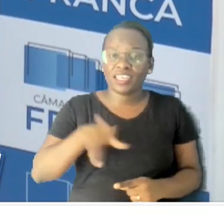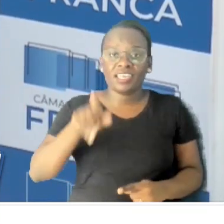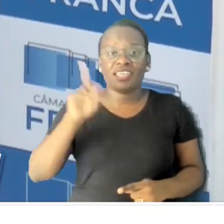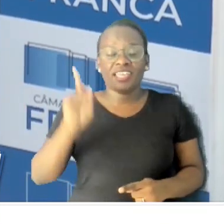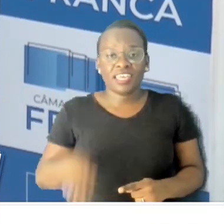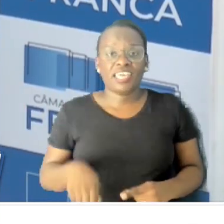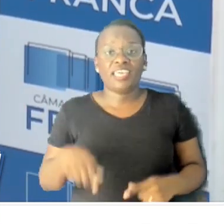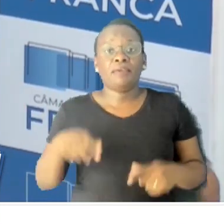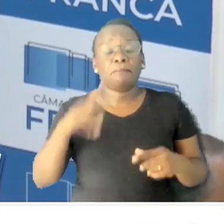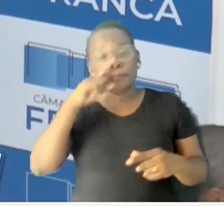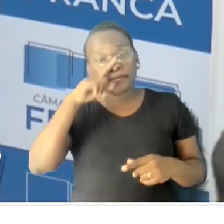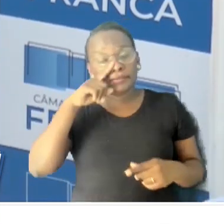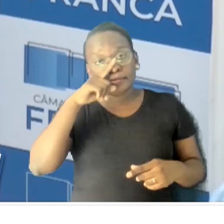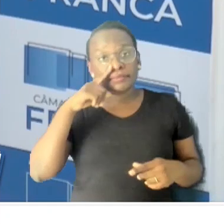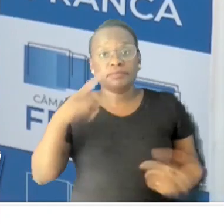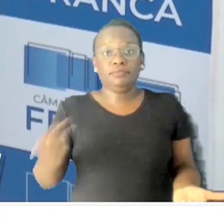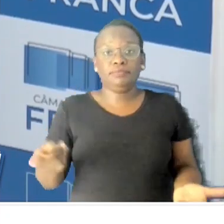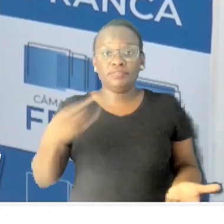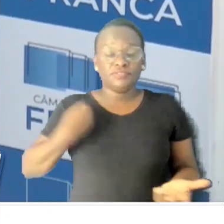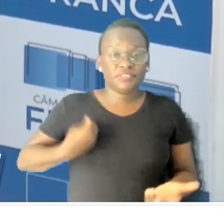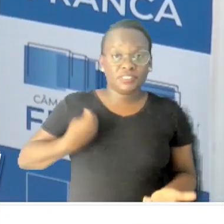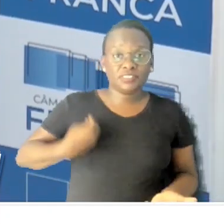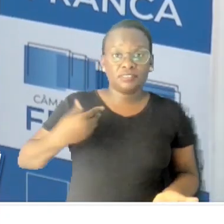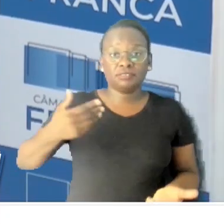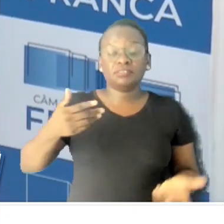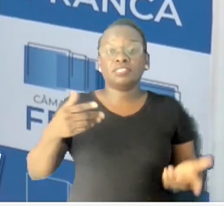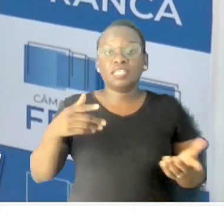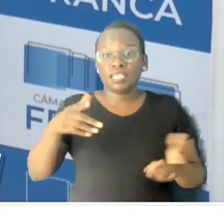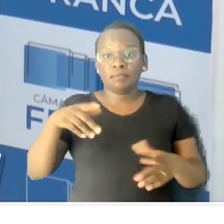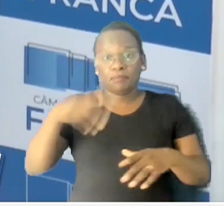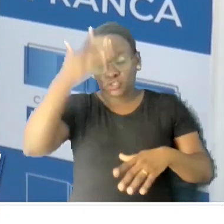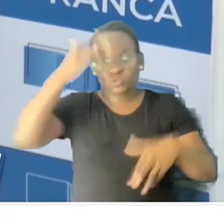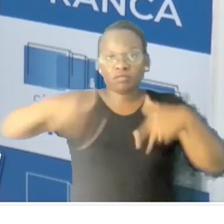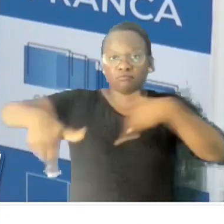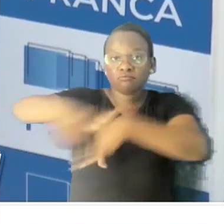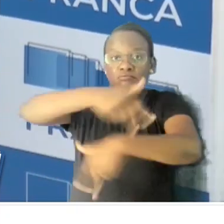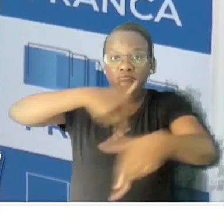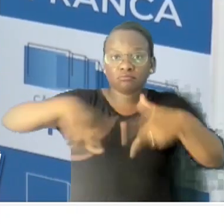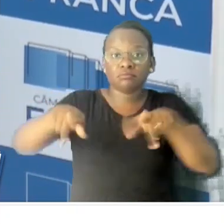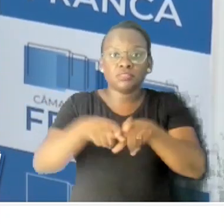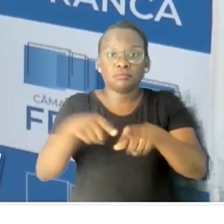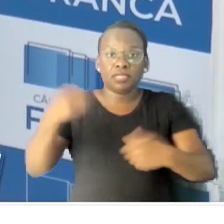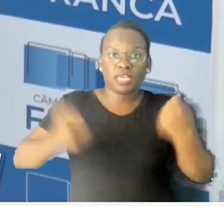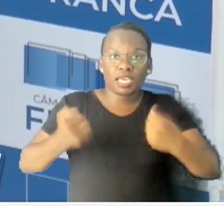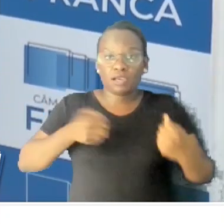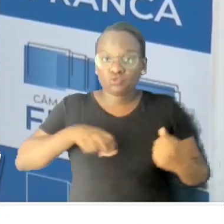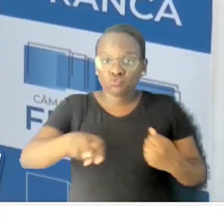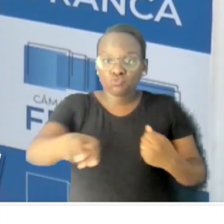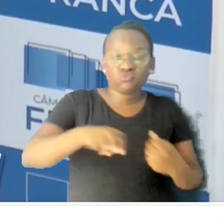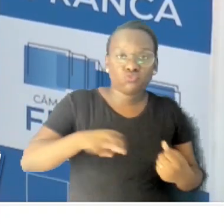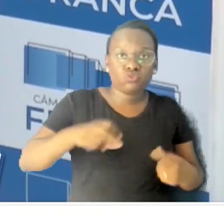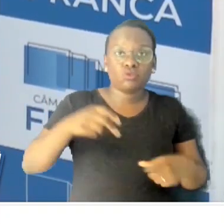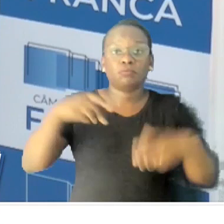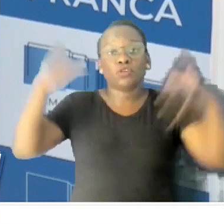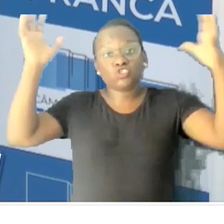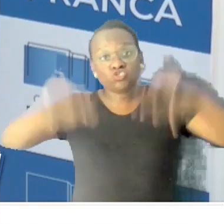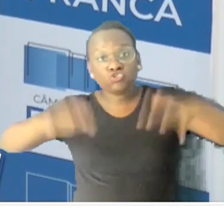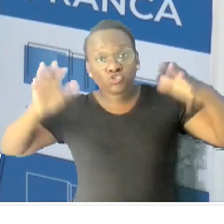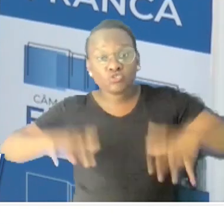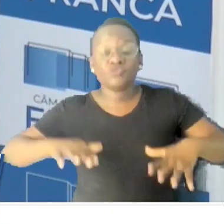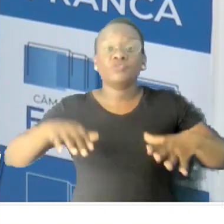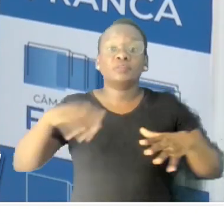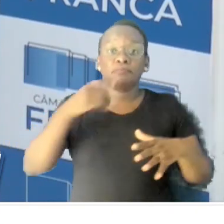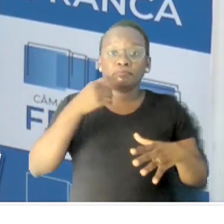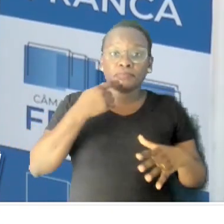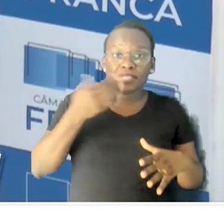em risco a vida tanto do pedestre como o condutor do veículo, porque com chuva, esses dias aqueles panos